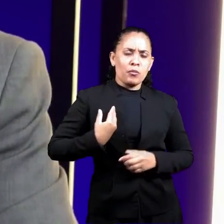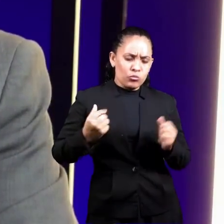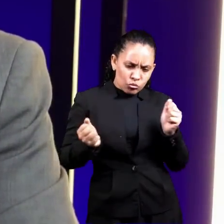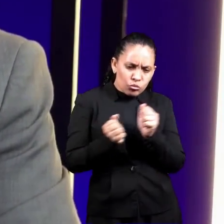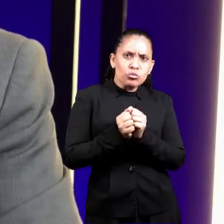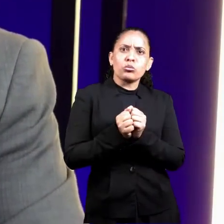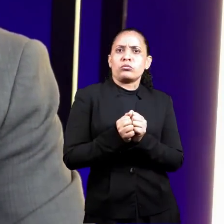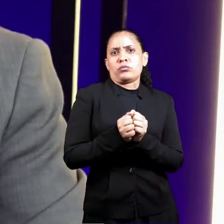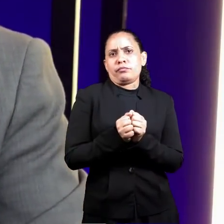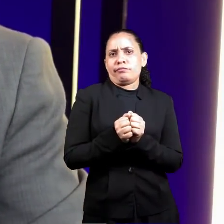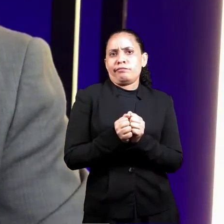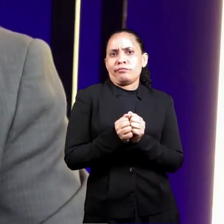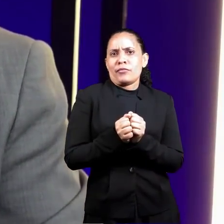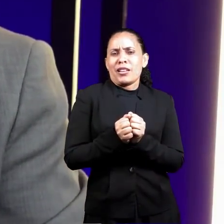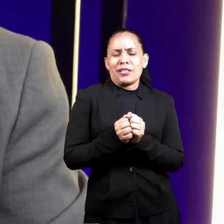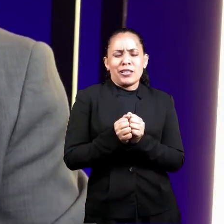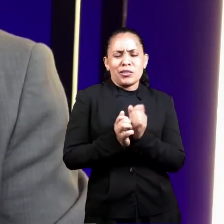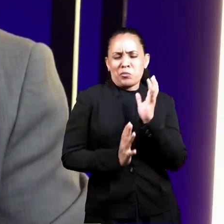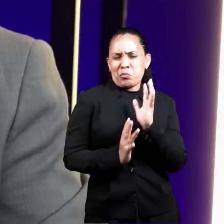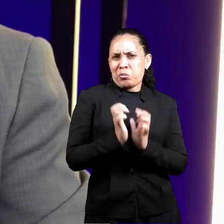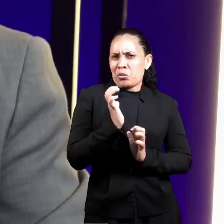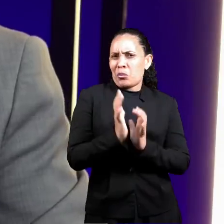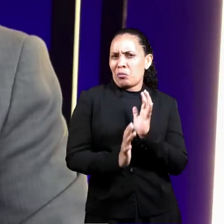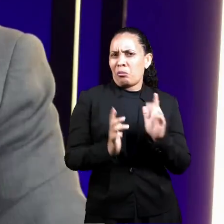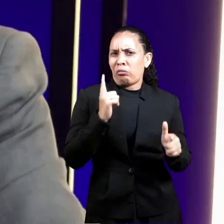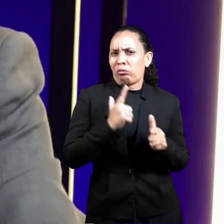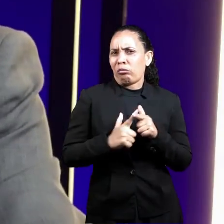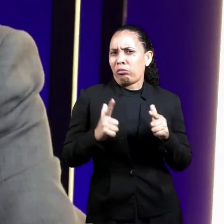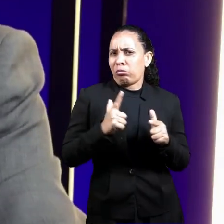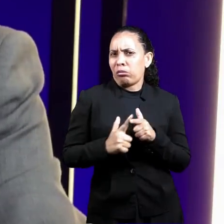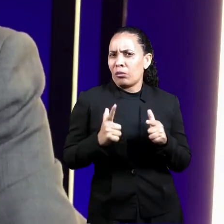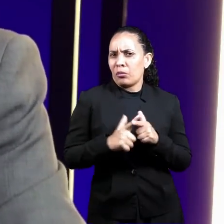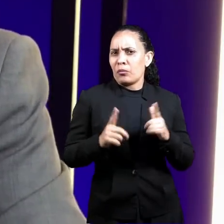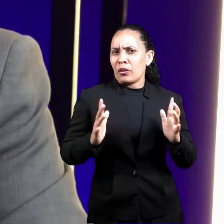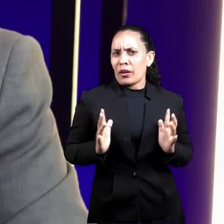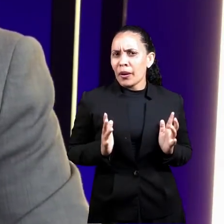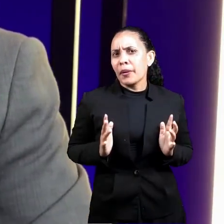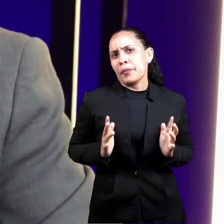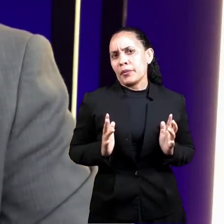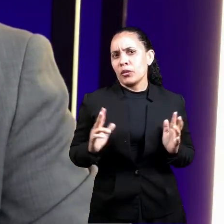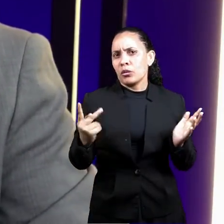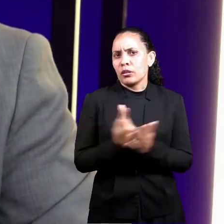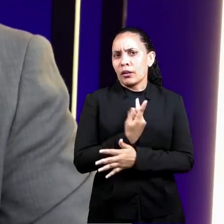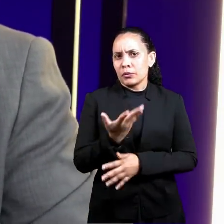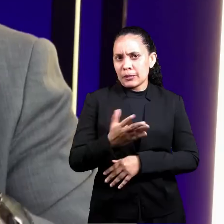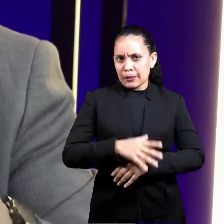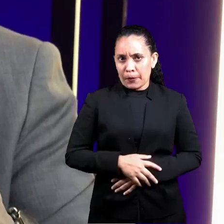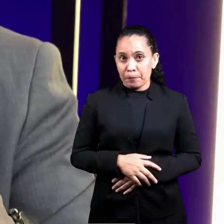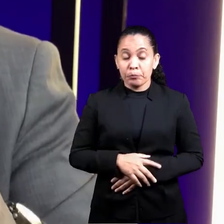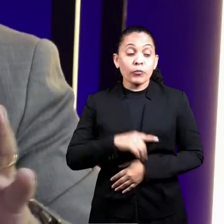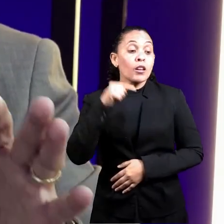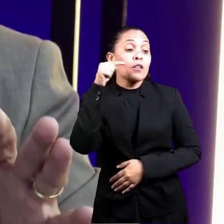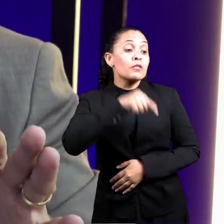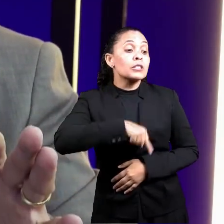maneira, né? Que nessa contenda, nessa situação, nessa situação. Então, você vai escolher para onde você